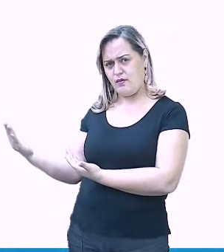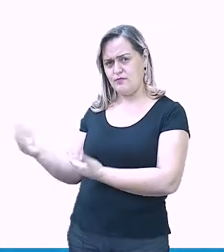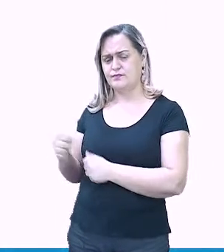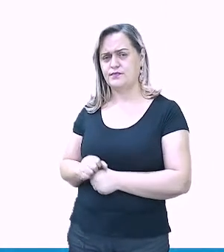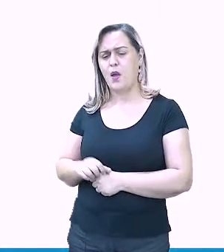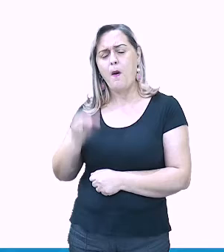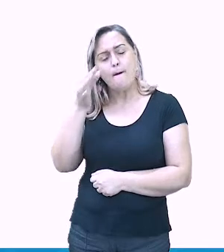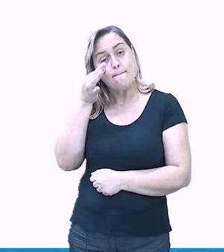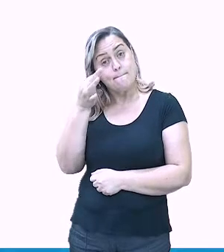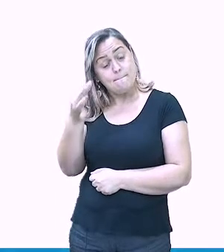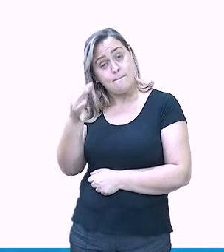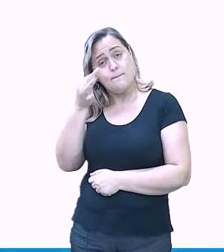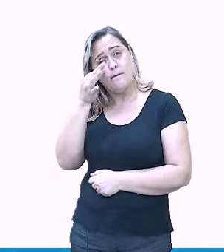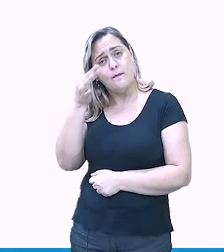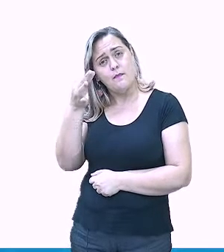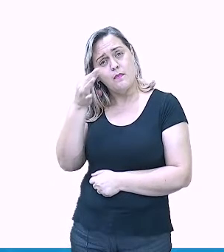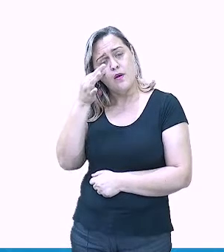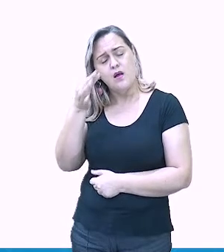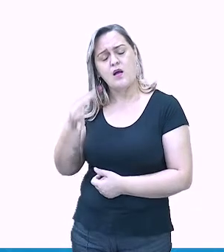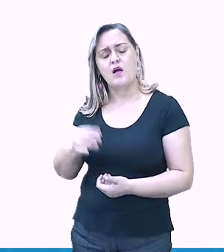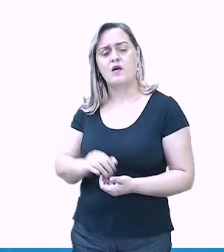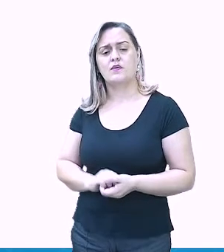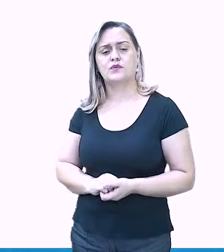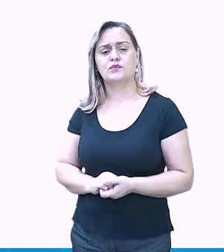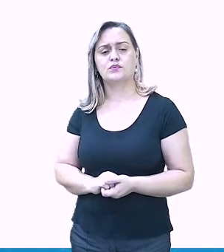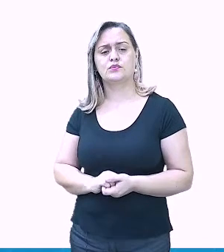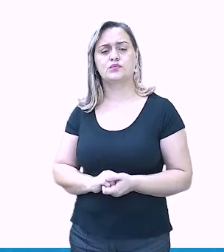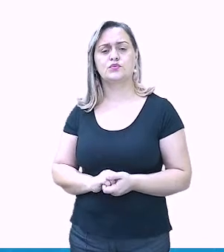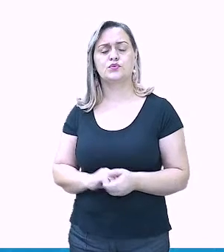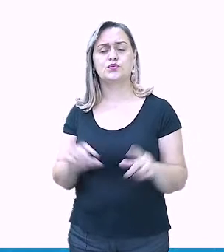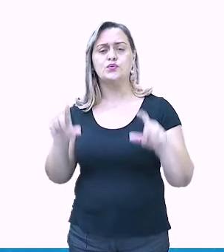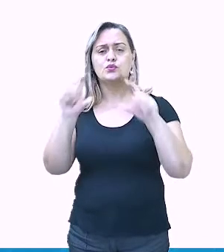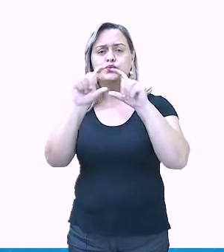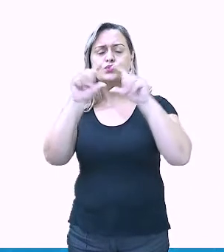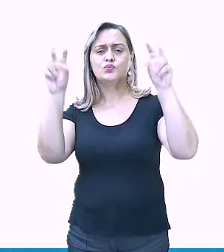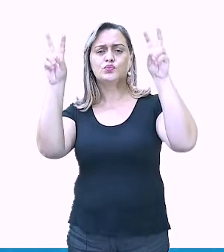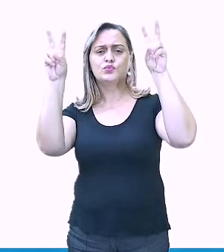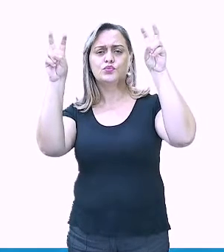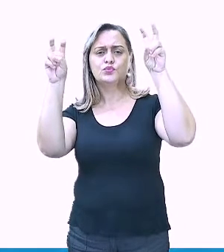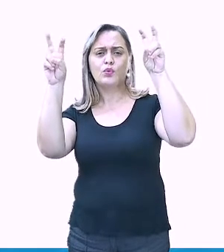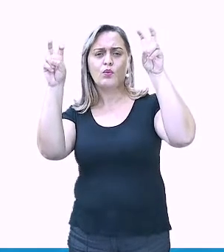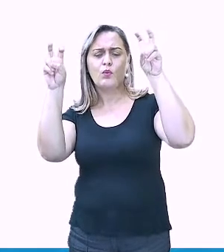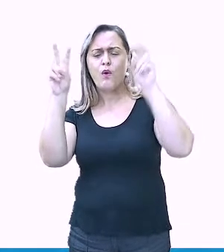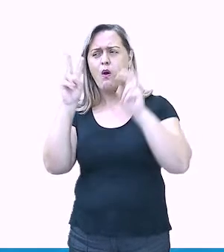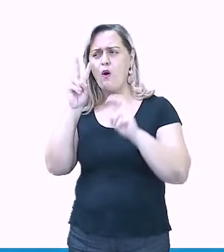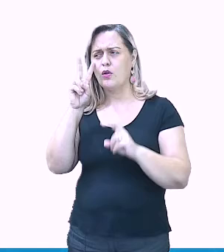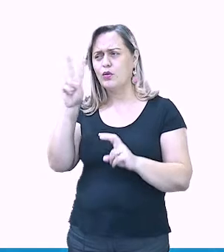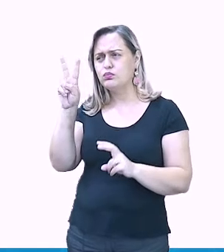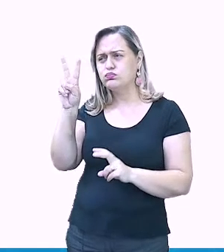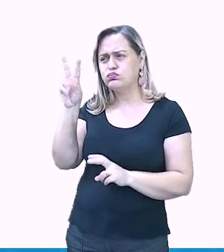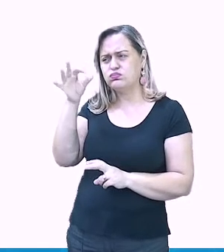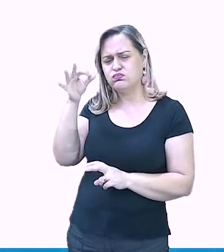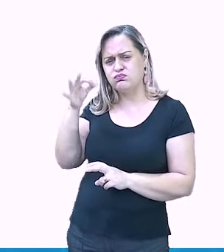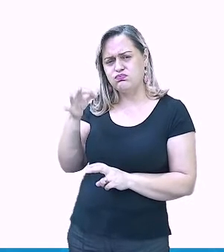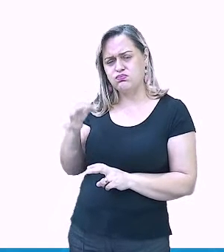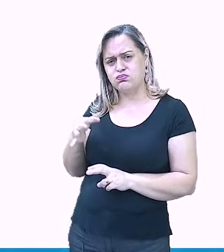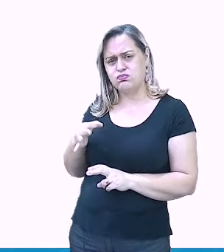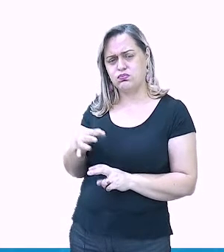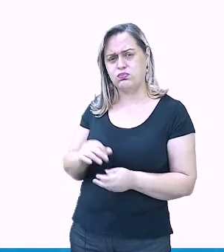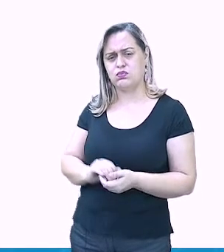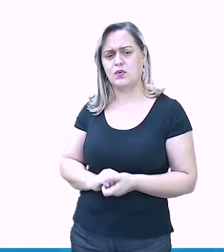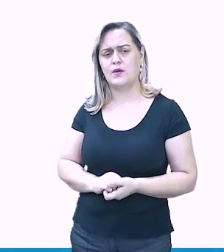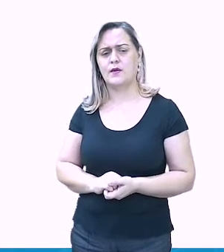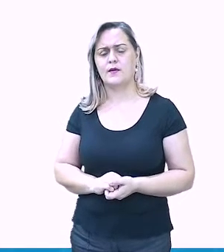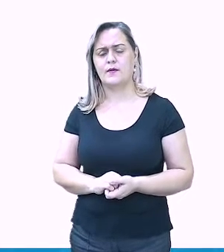observar aqui que o título é Olhar Criterioso. E ele apresenta uma